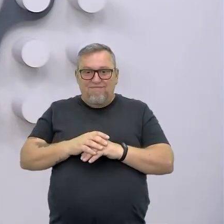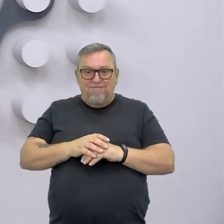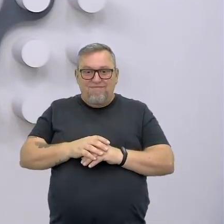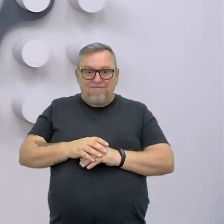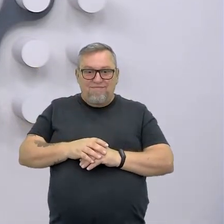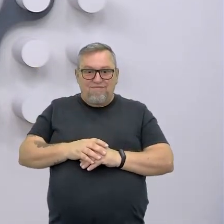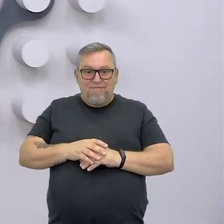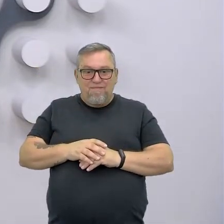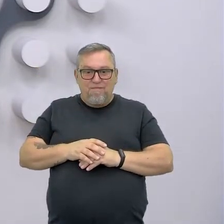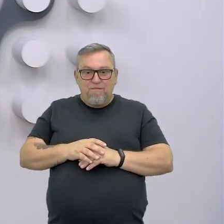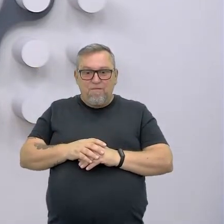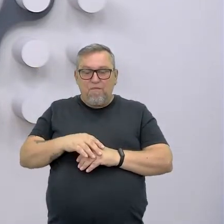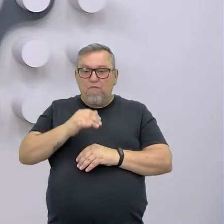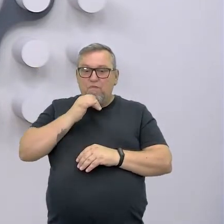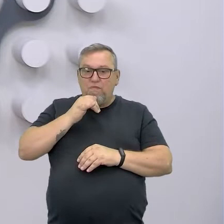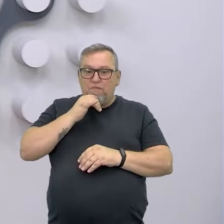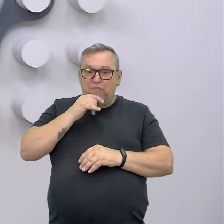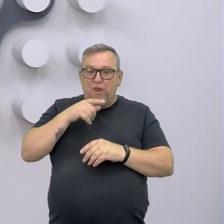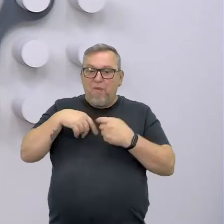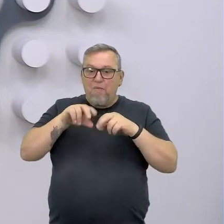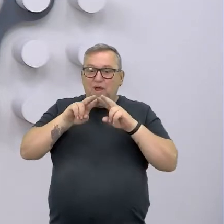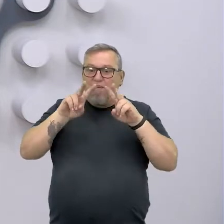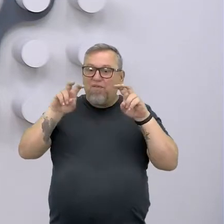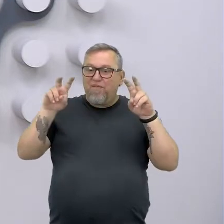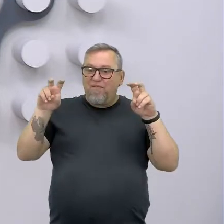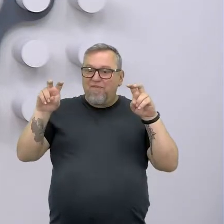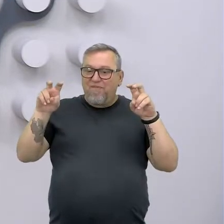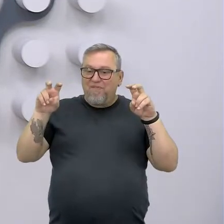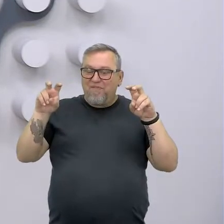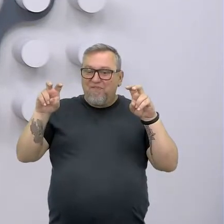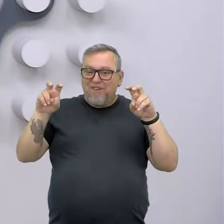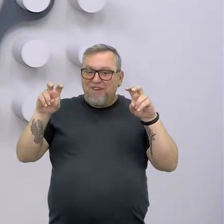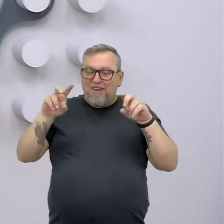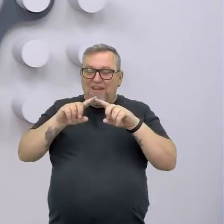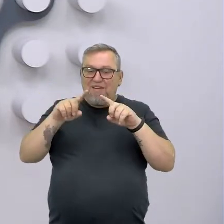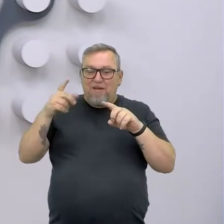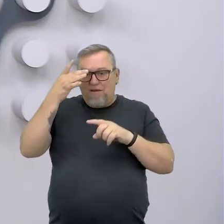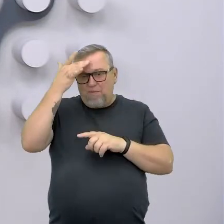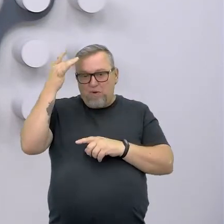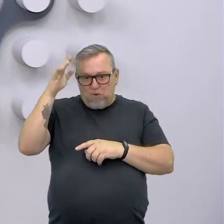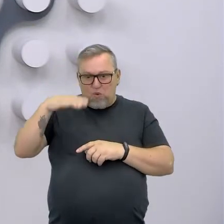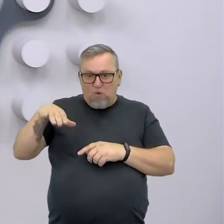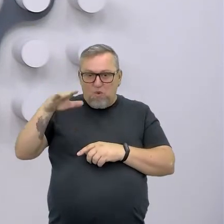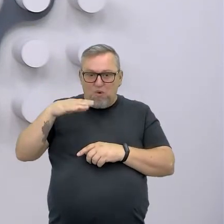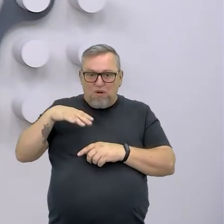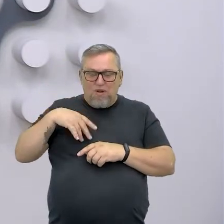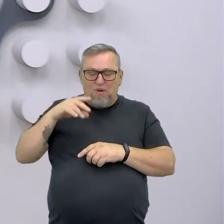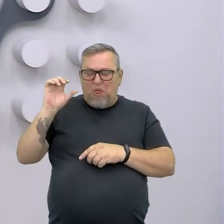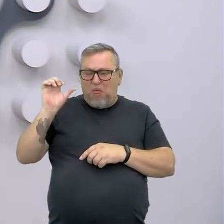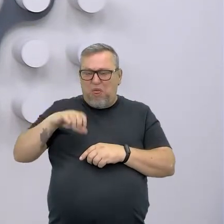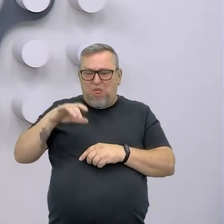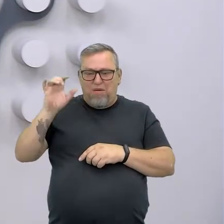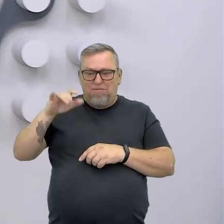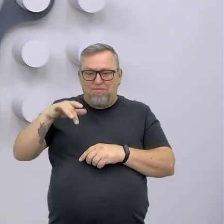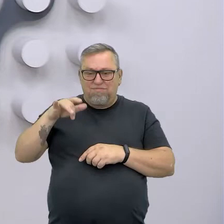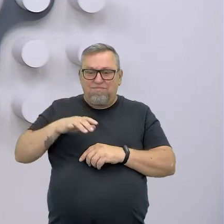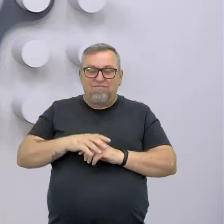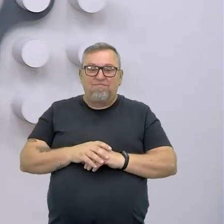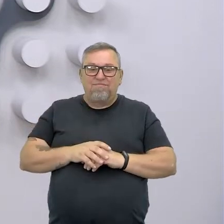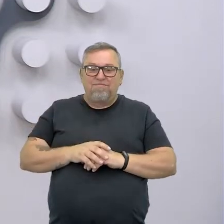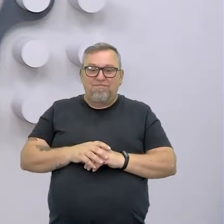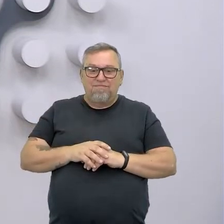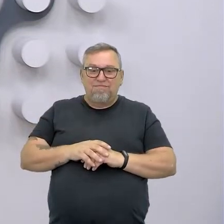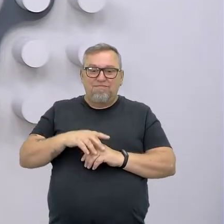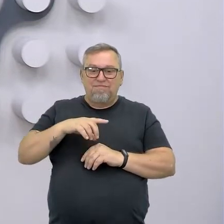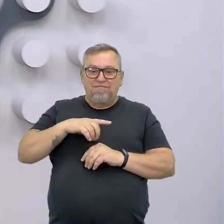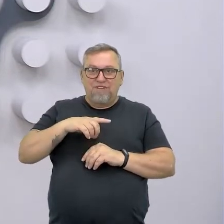assim. Mas, por exemplo, uma frase totalmente do senso comum, uma frase esdrúxula, né? Como, por exemplo,